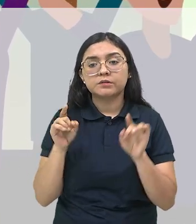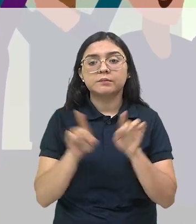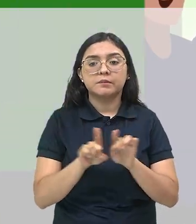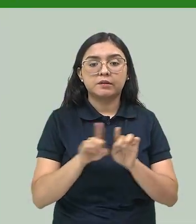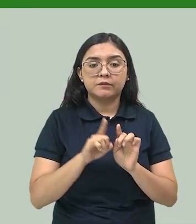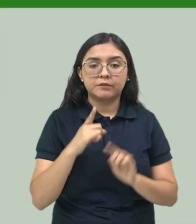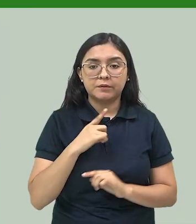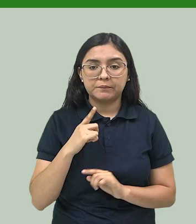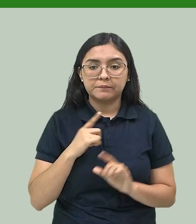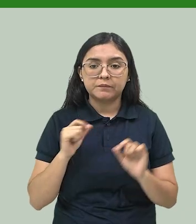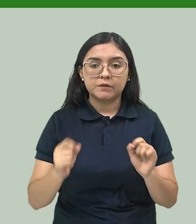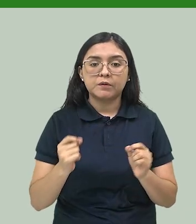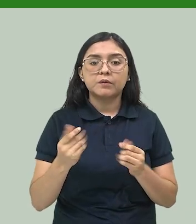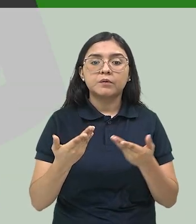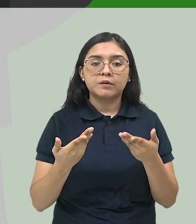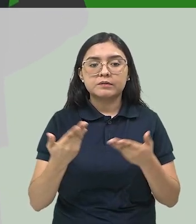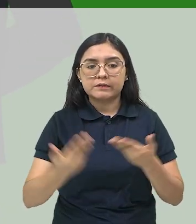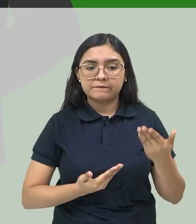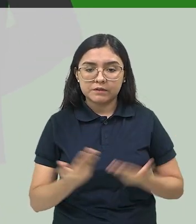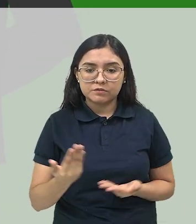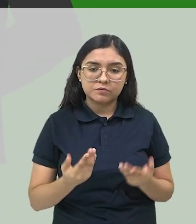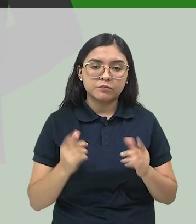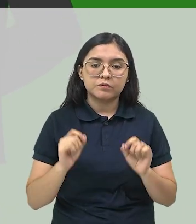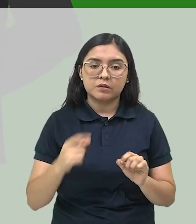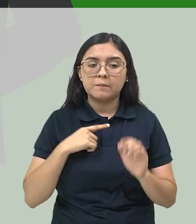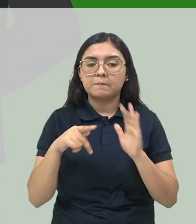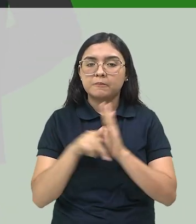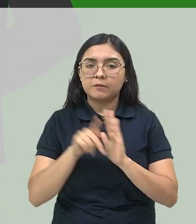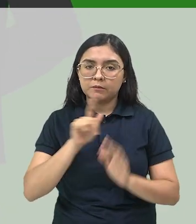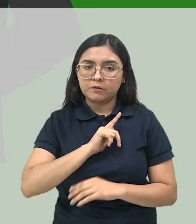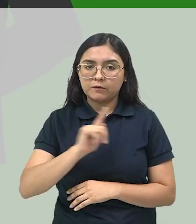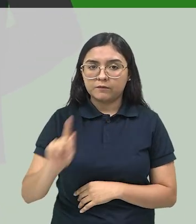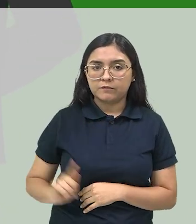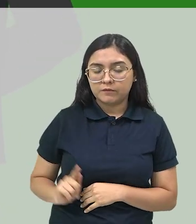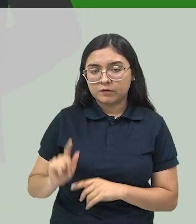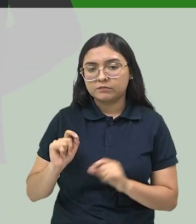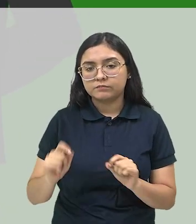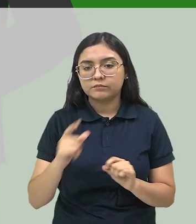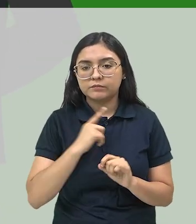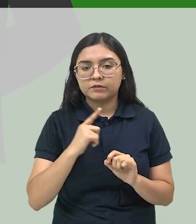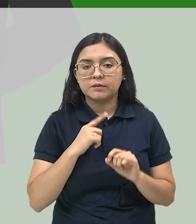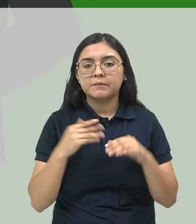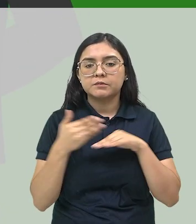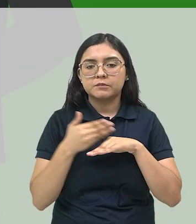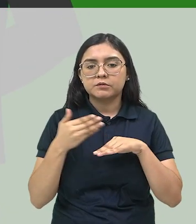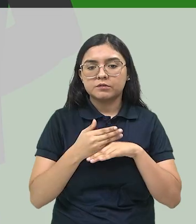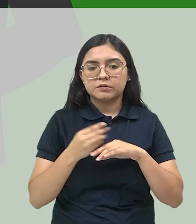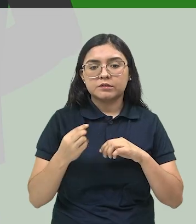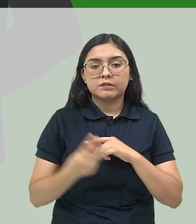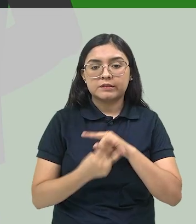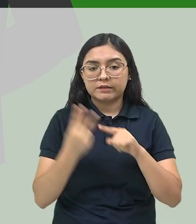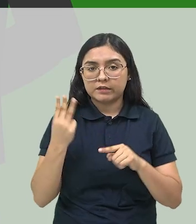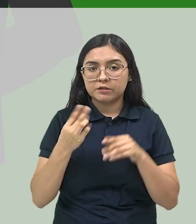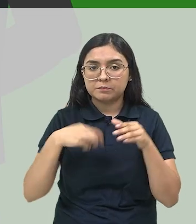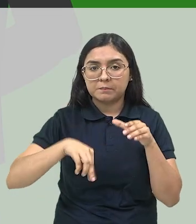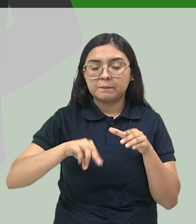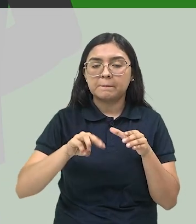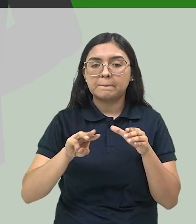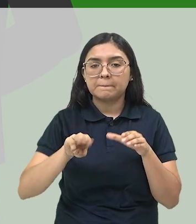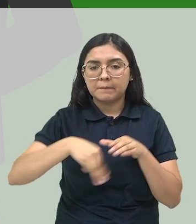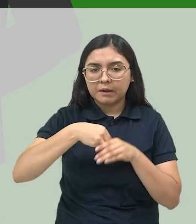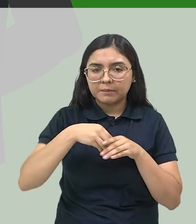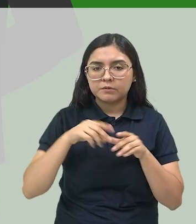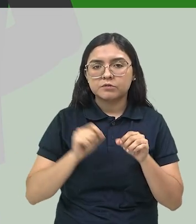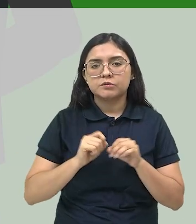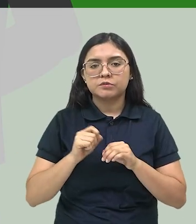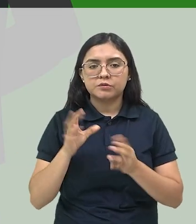mais. O serviço, que é mantido pelo governo, passou a ter a participação de 3 membros de